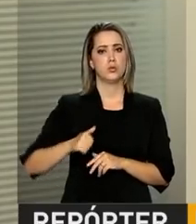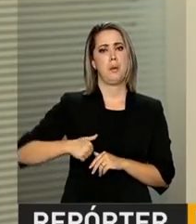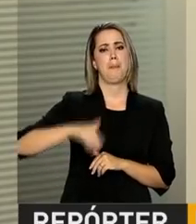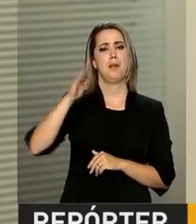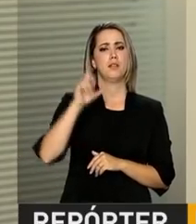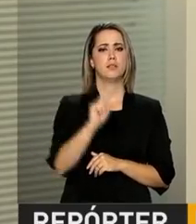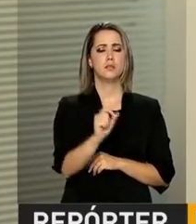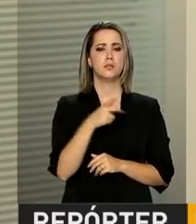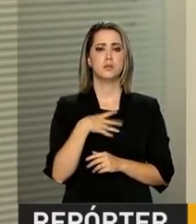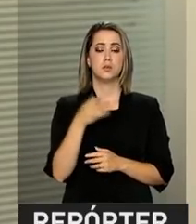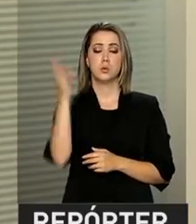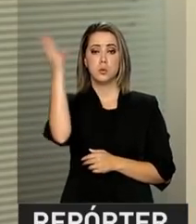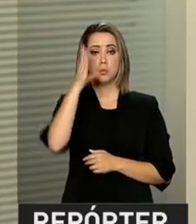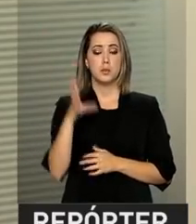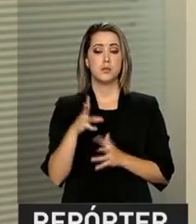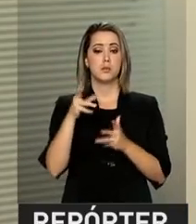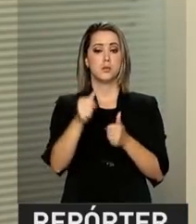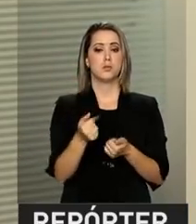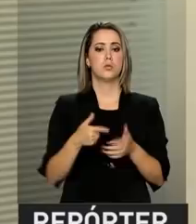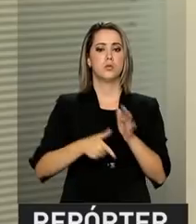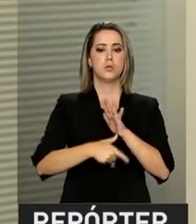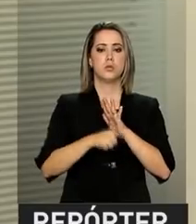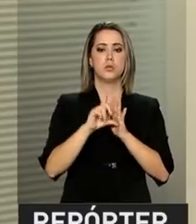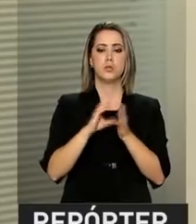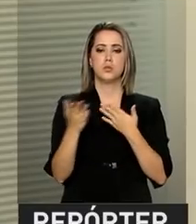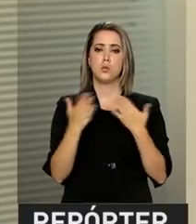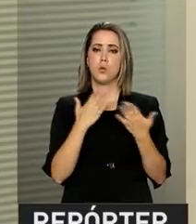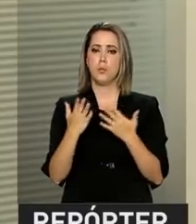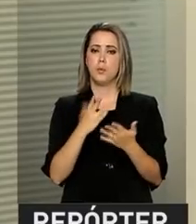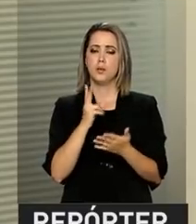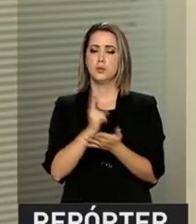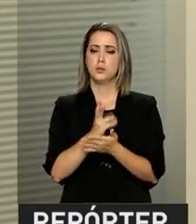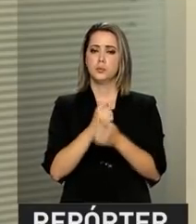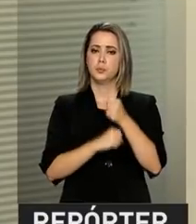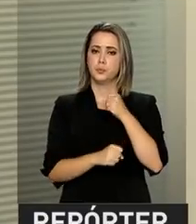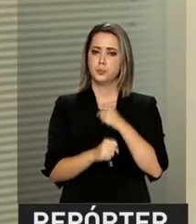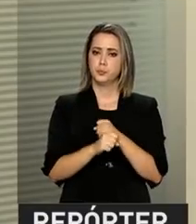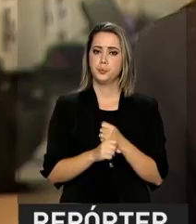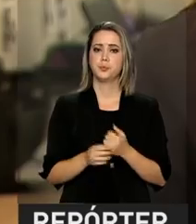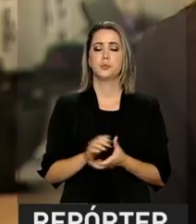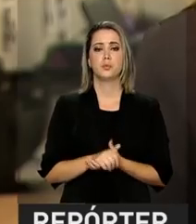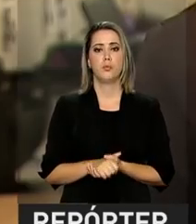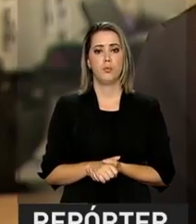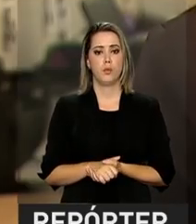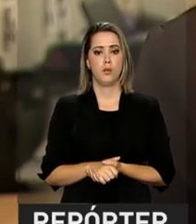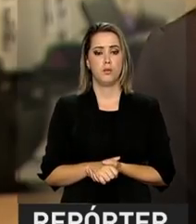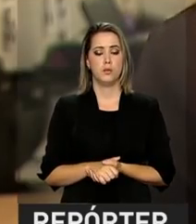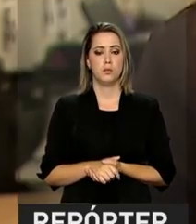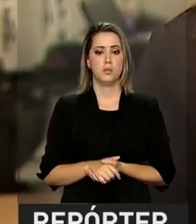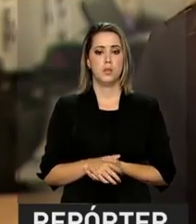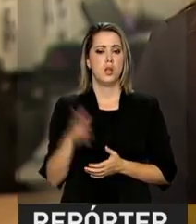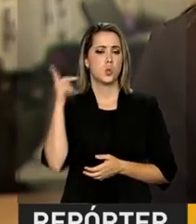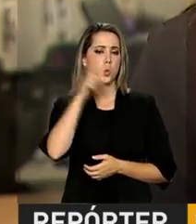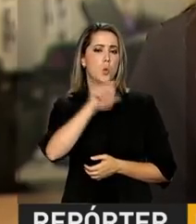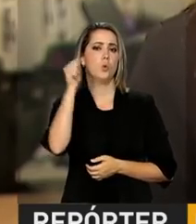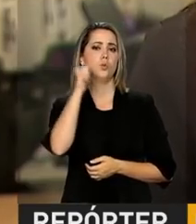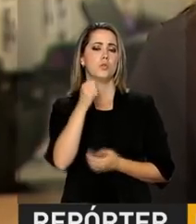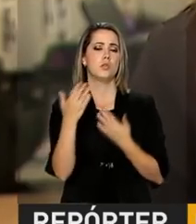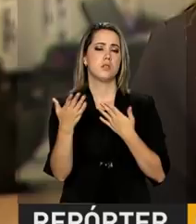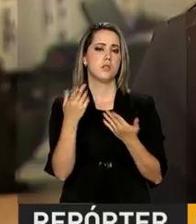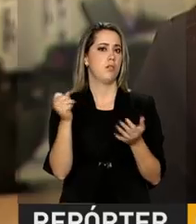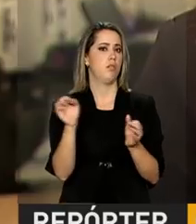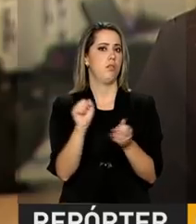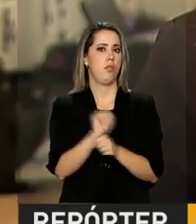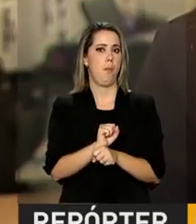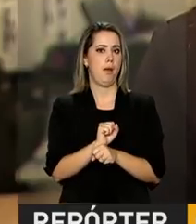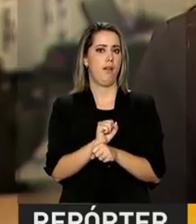maior no Brasil todo do que a gente conseguiria fazer se não tivéssemos esse apoio. E as conquistas não param por aí.